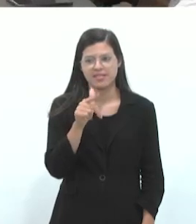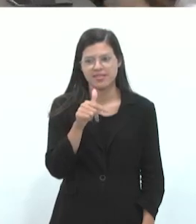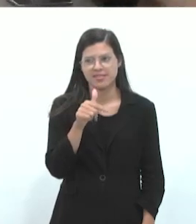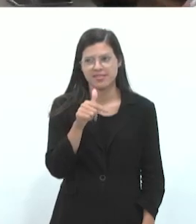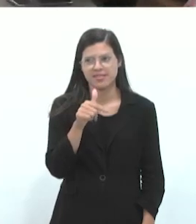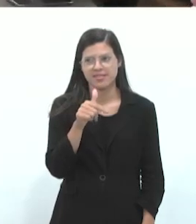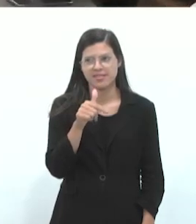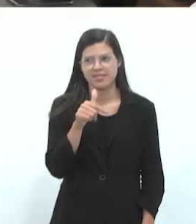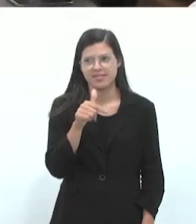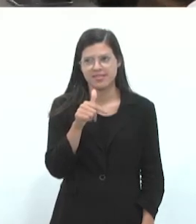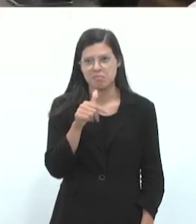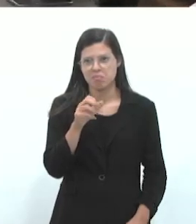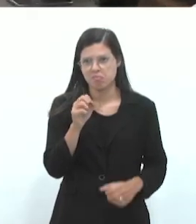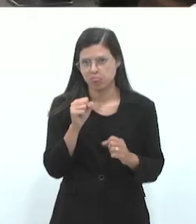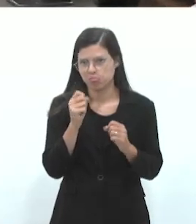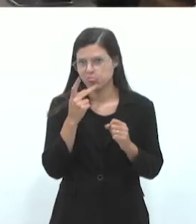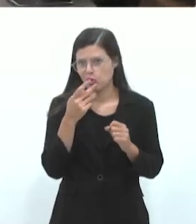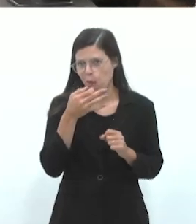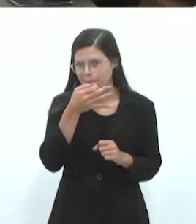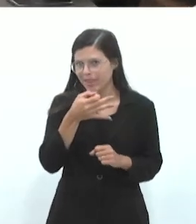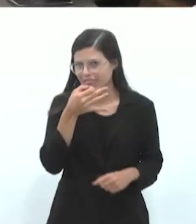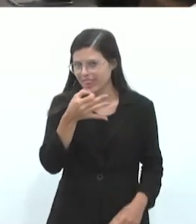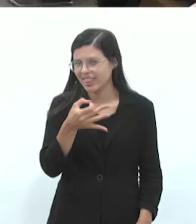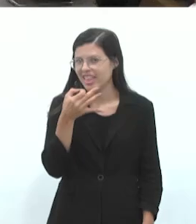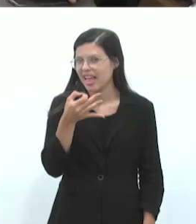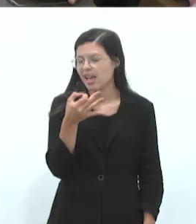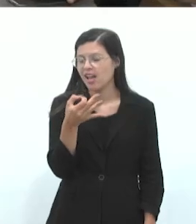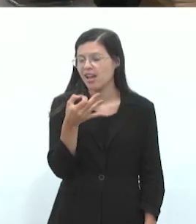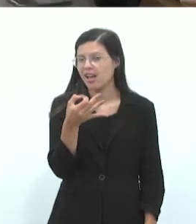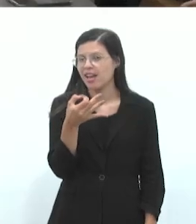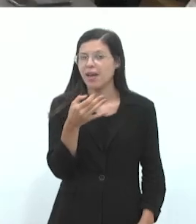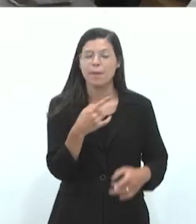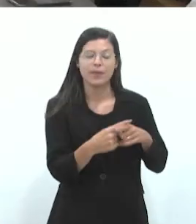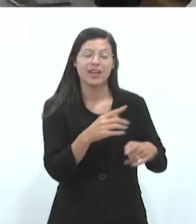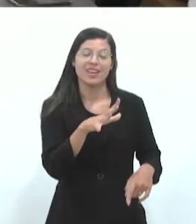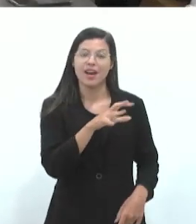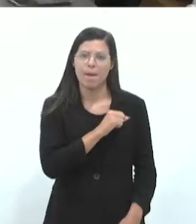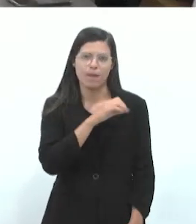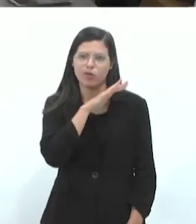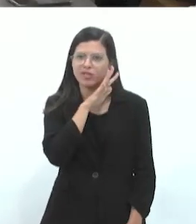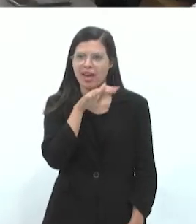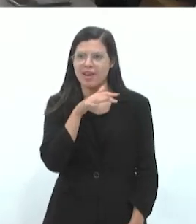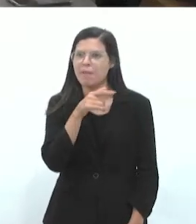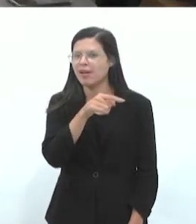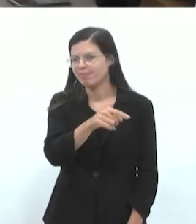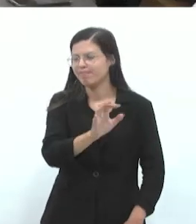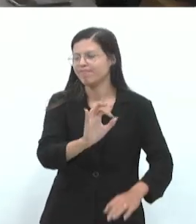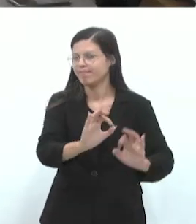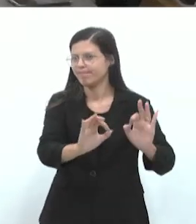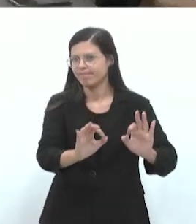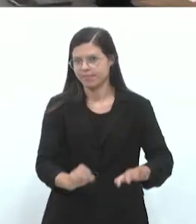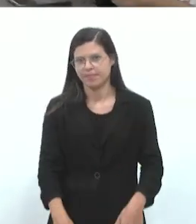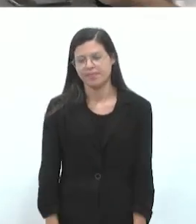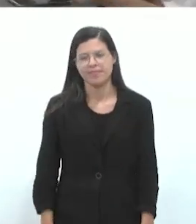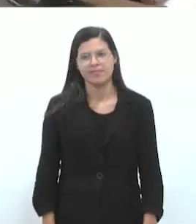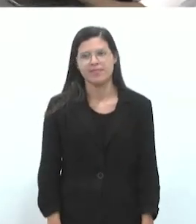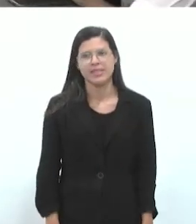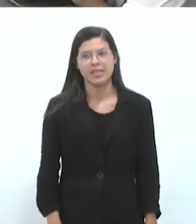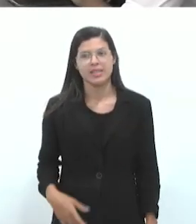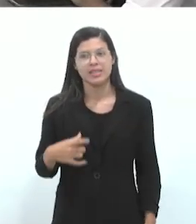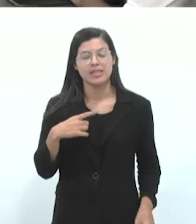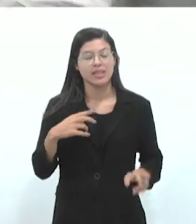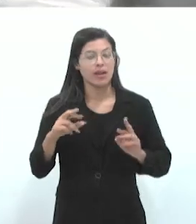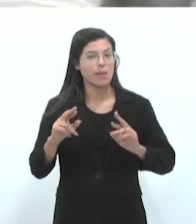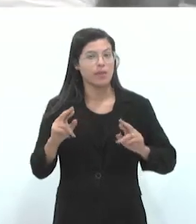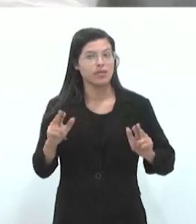Vocês me É permitem? pertinente, é Ele é pertinente. apaixonado pelos pés. Exatamente. O Luiz Paulo foi agora no ponto. Quer dizer, há uma grande